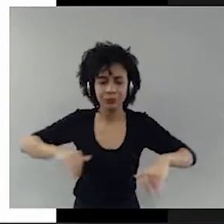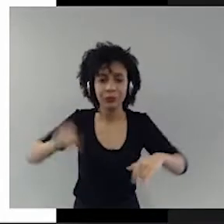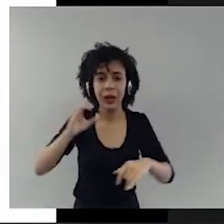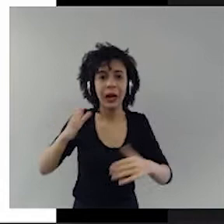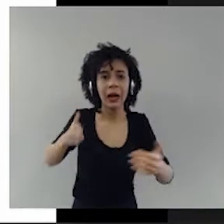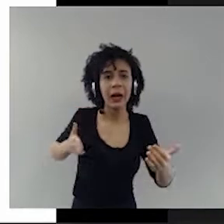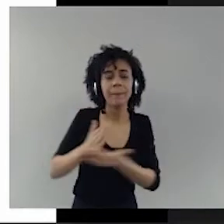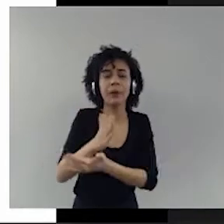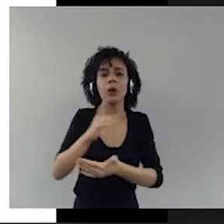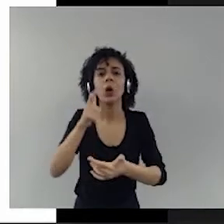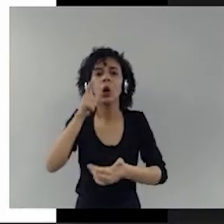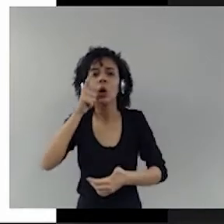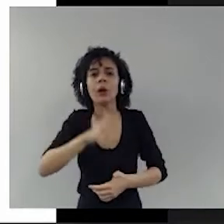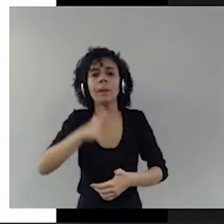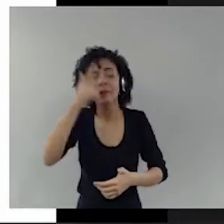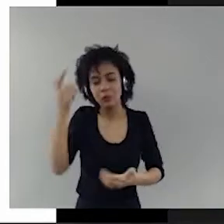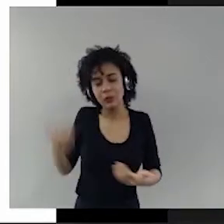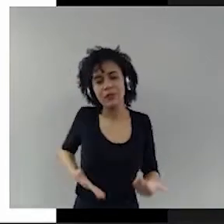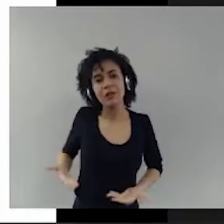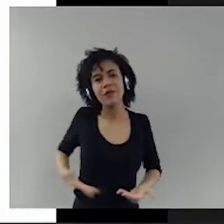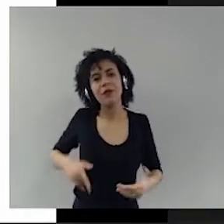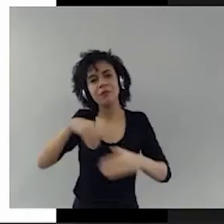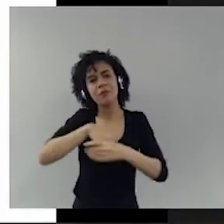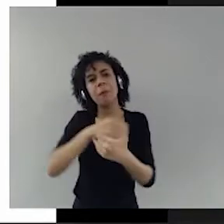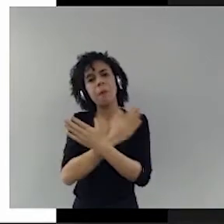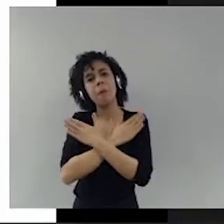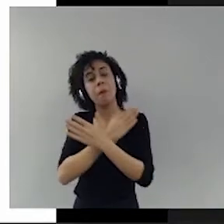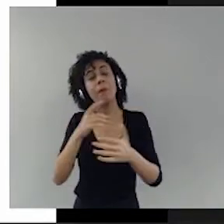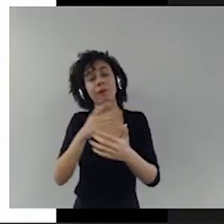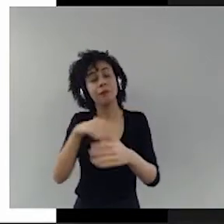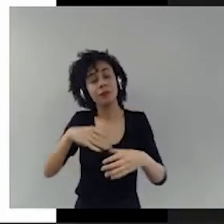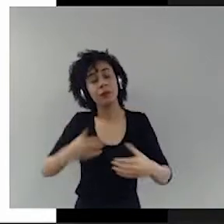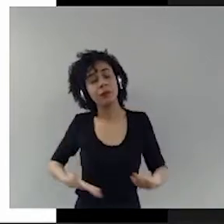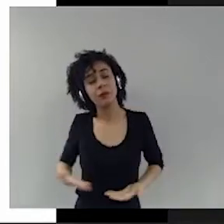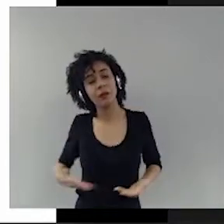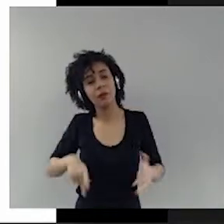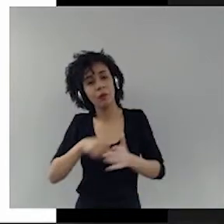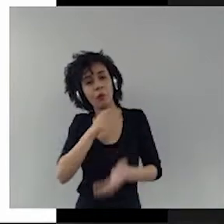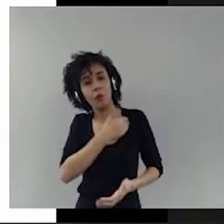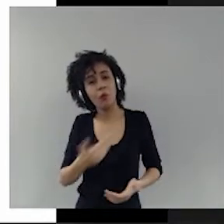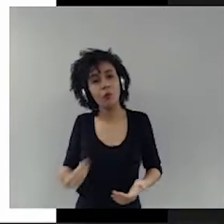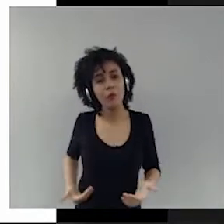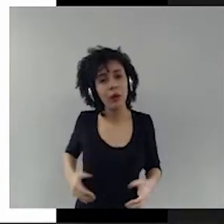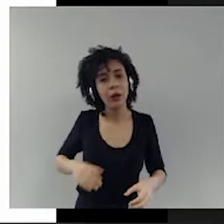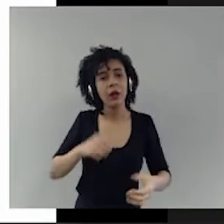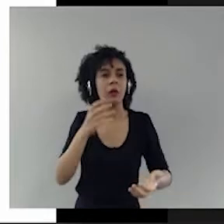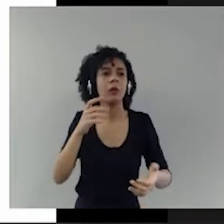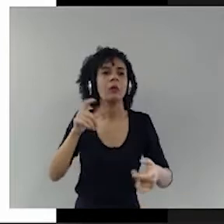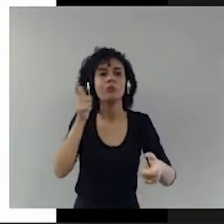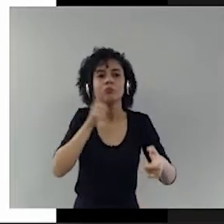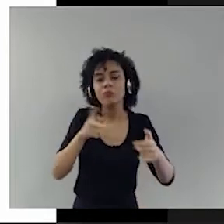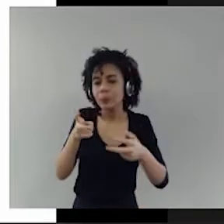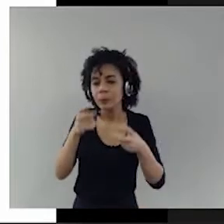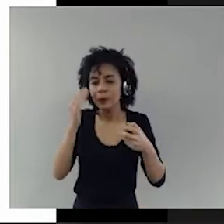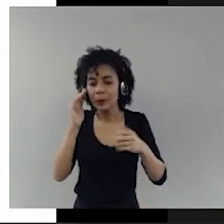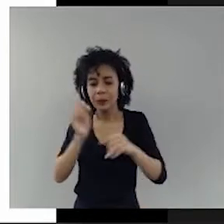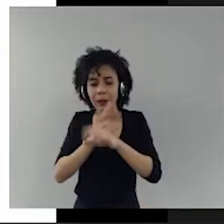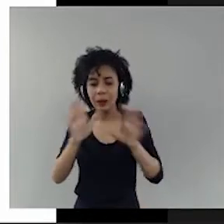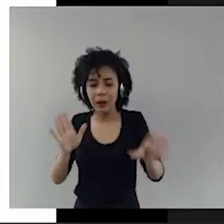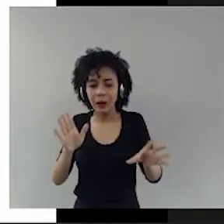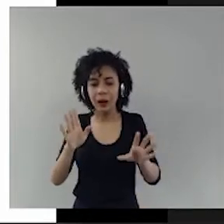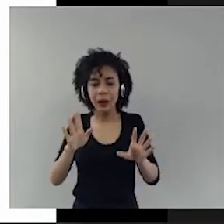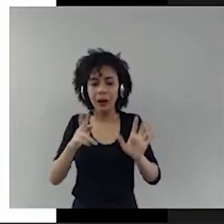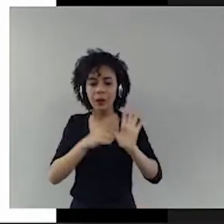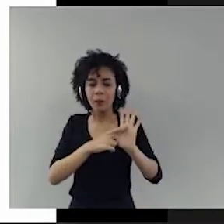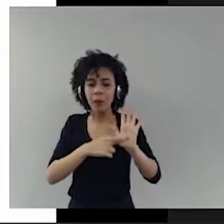ela dispensa os gestores servidor público de fazer um parecer fundamentado explicando as razões do enquadramento